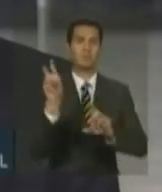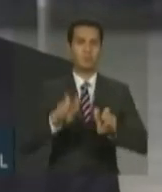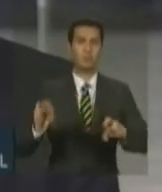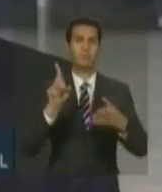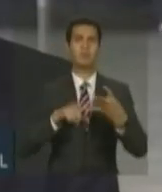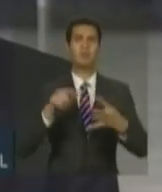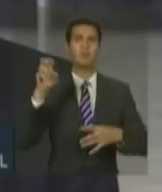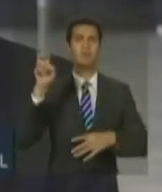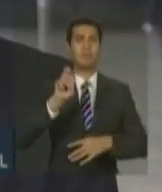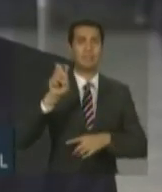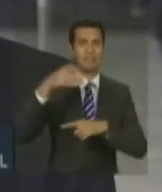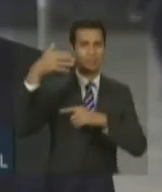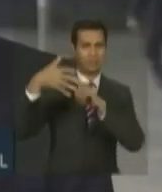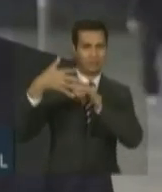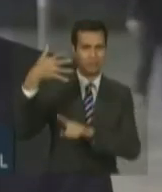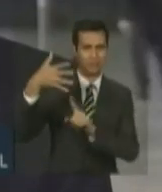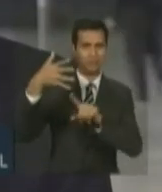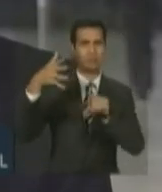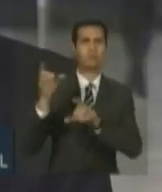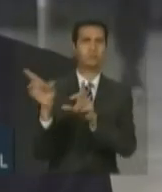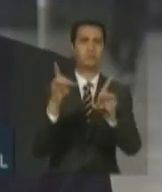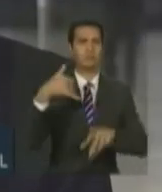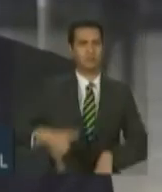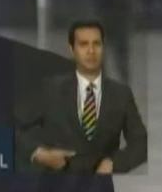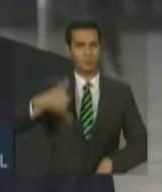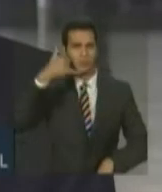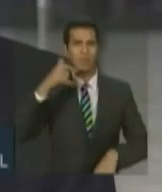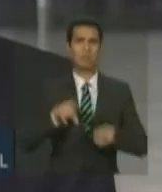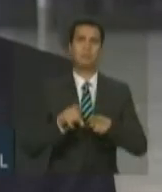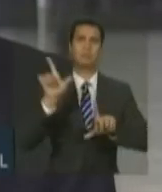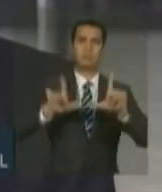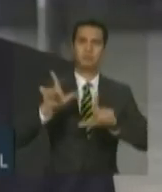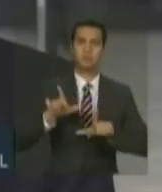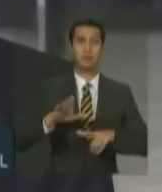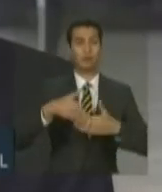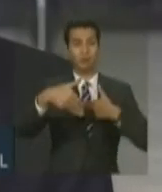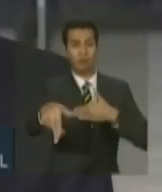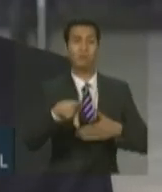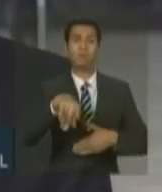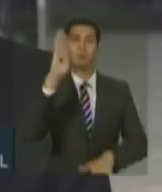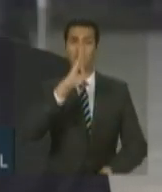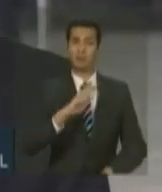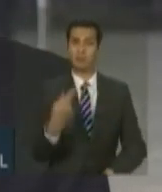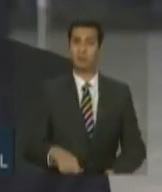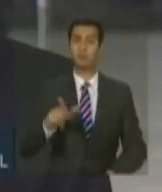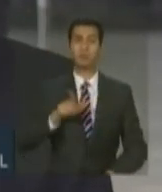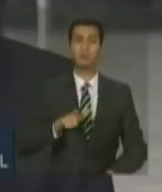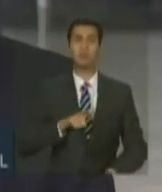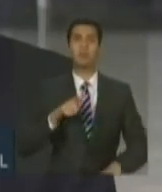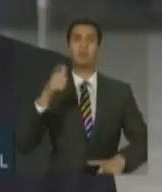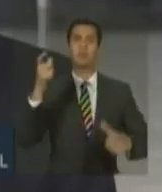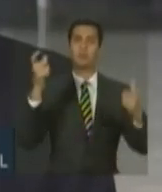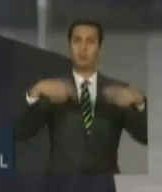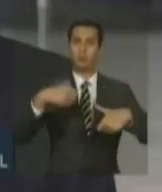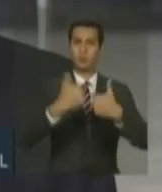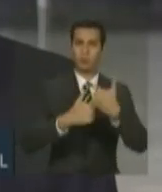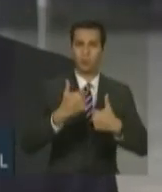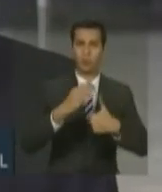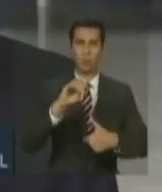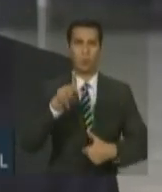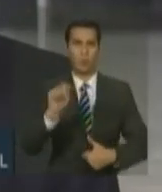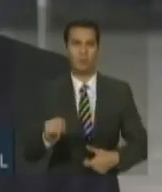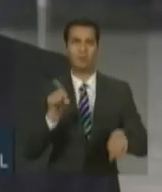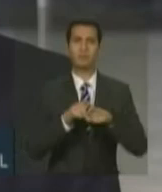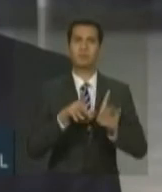em televisores. É um país que vai ter a Copa do Mundo, a Olimpíada. Nós vamos ter também um forte programa de